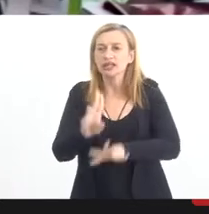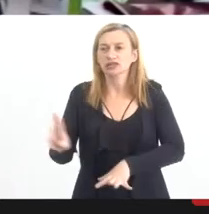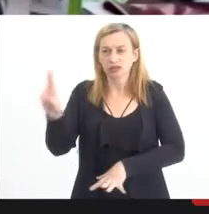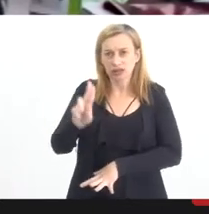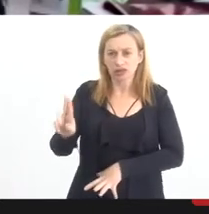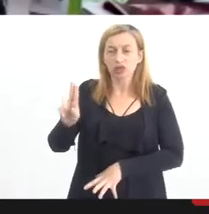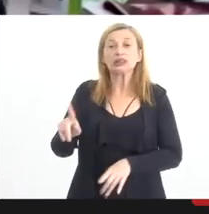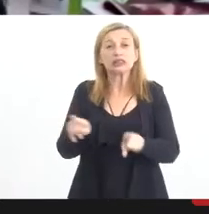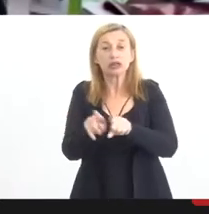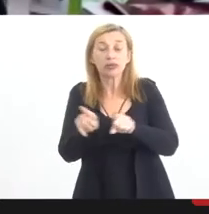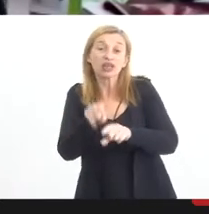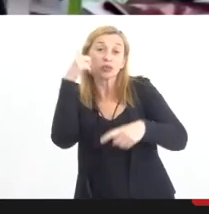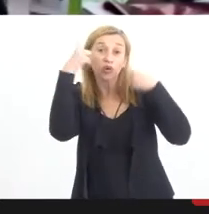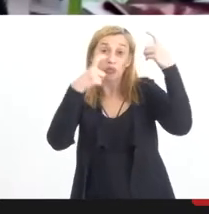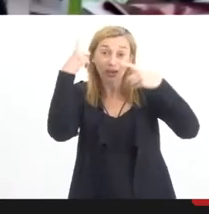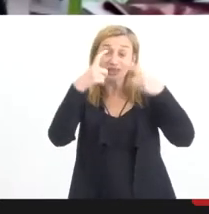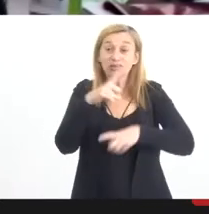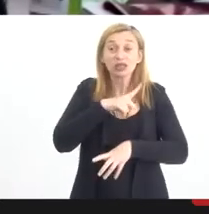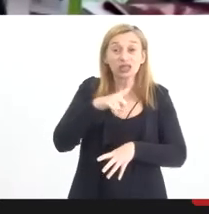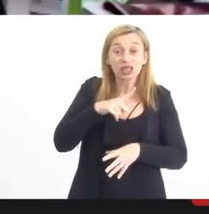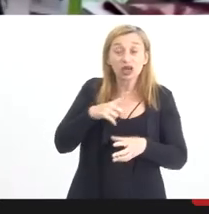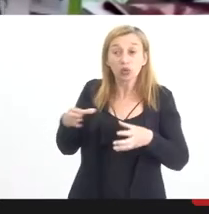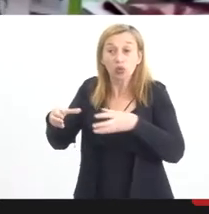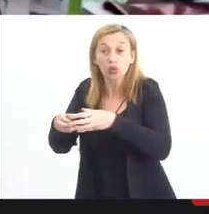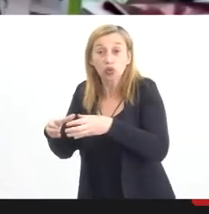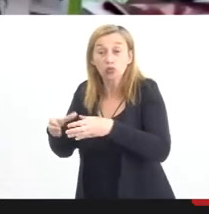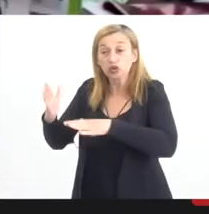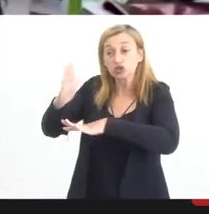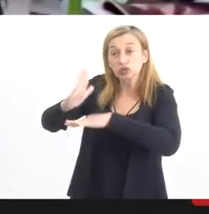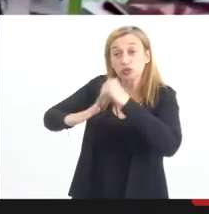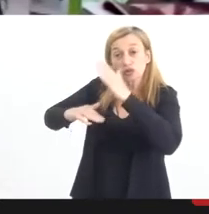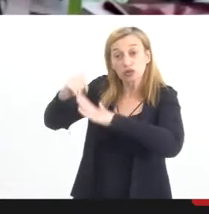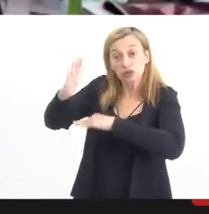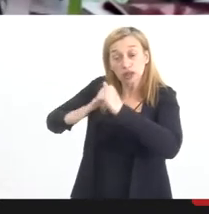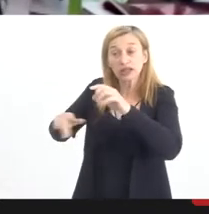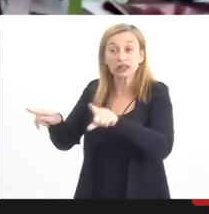alta preocupação que tem o corpo docente e o corpo